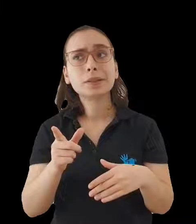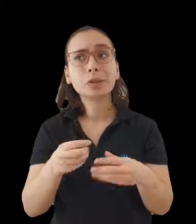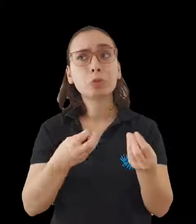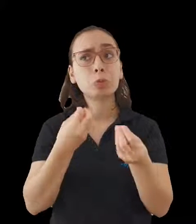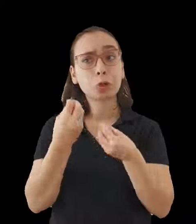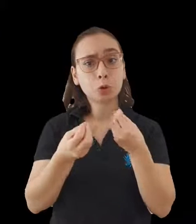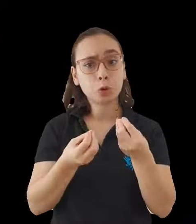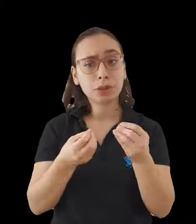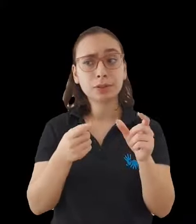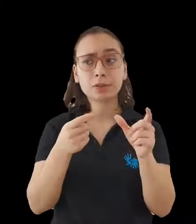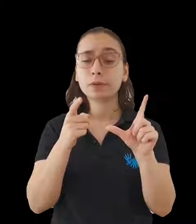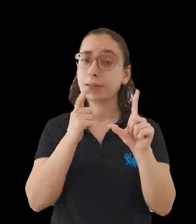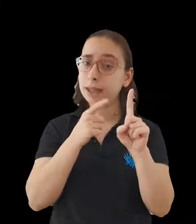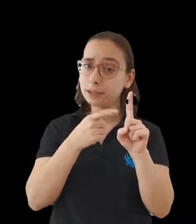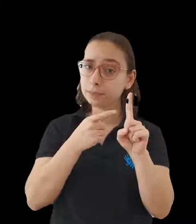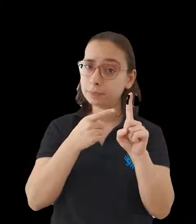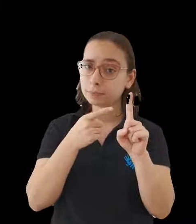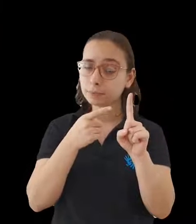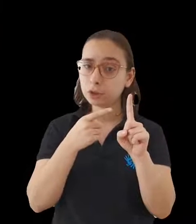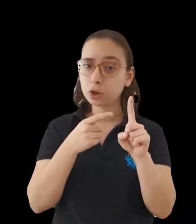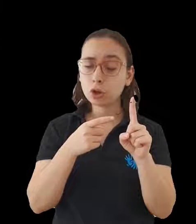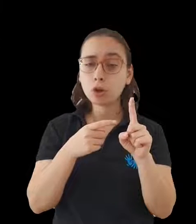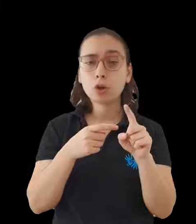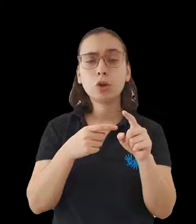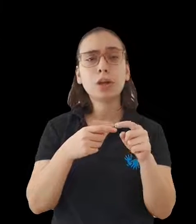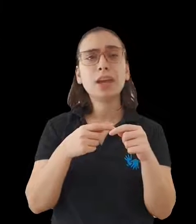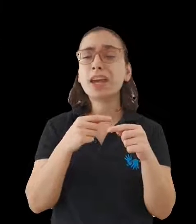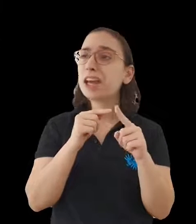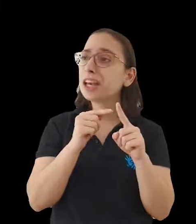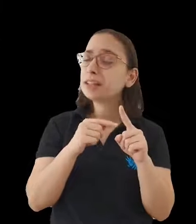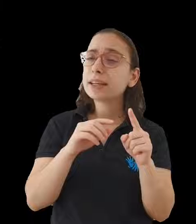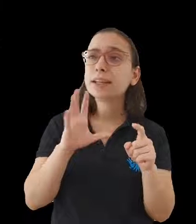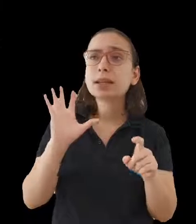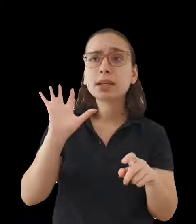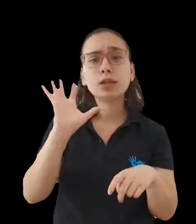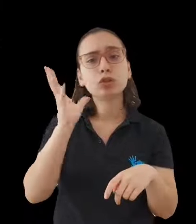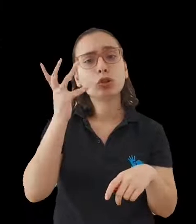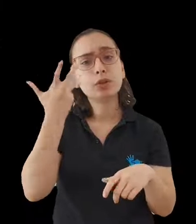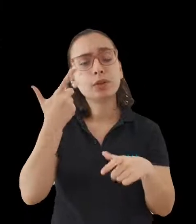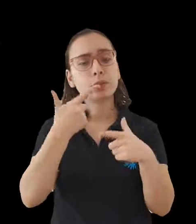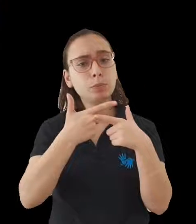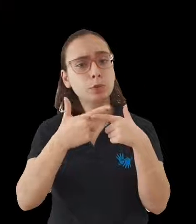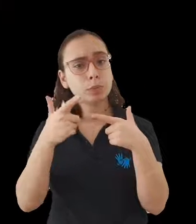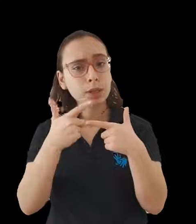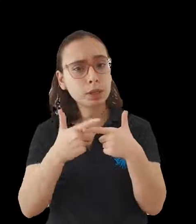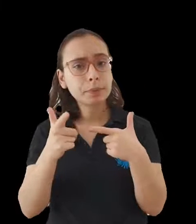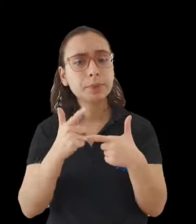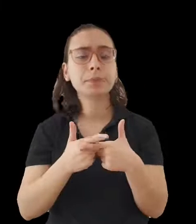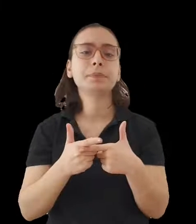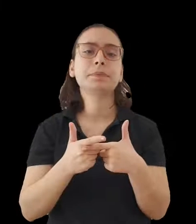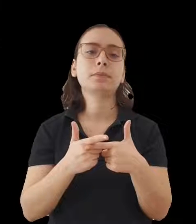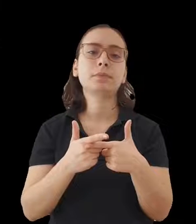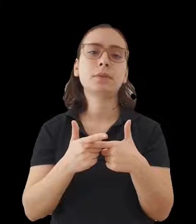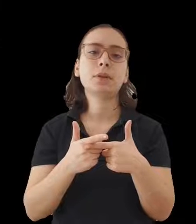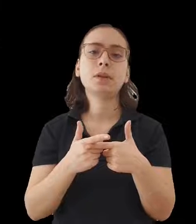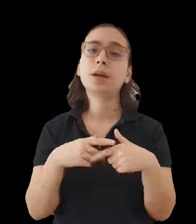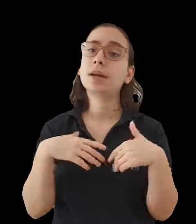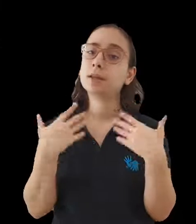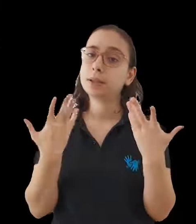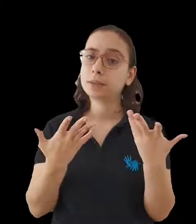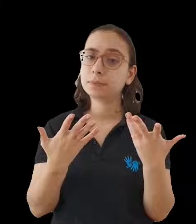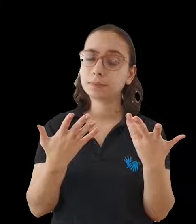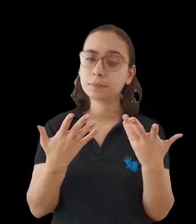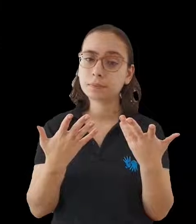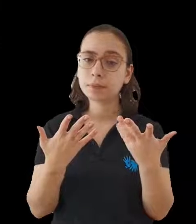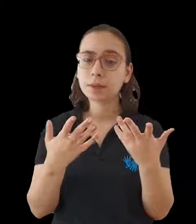personagem. Aí o personagem tem que resolver. O que ele vai fazer para resolver? Aí, geralmente, essa coisa